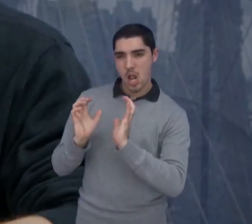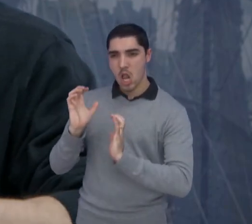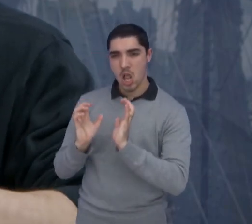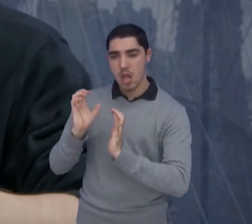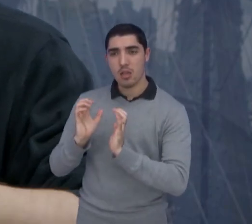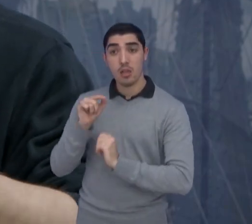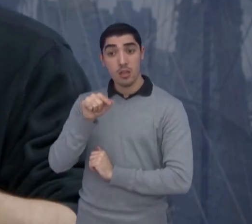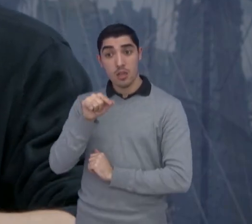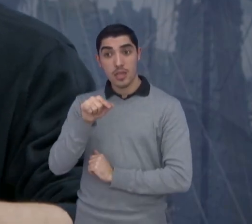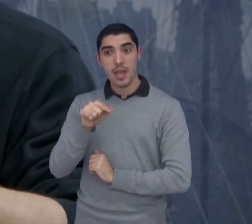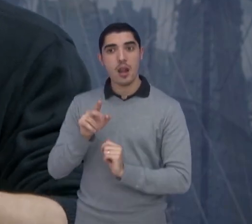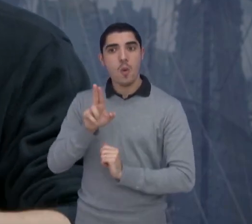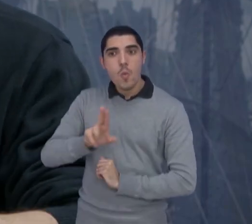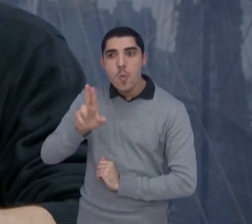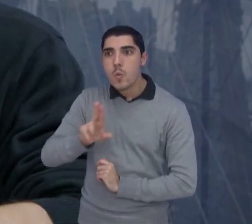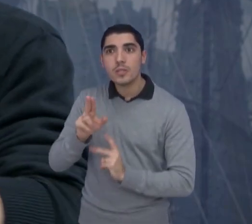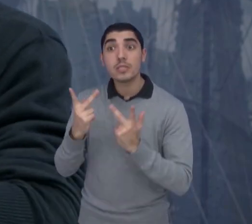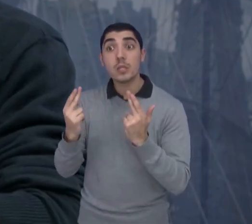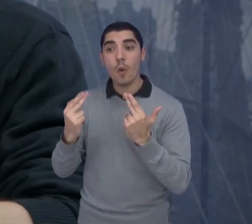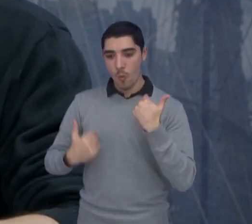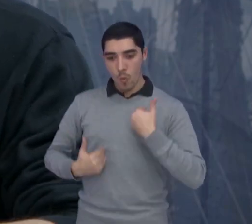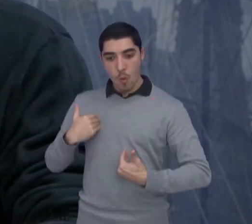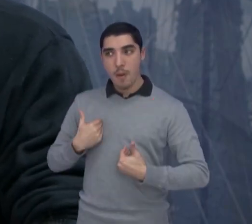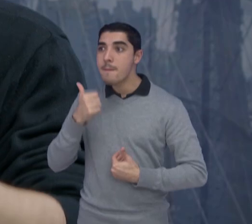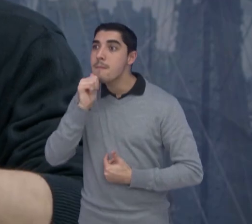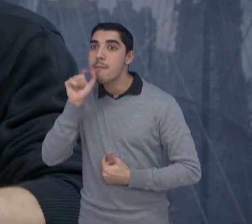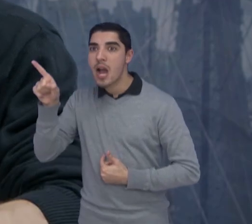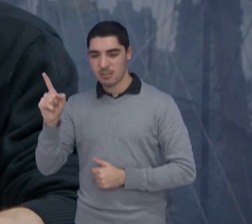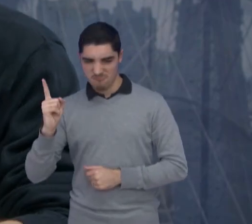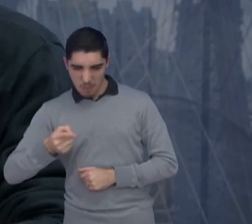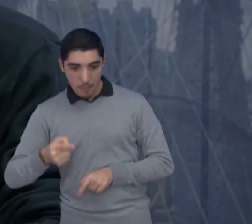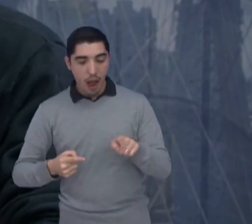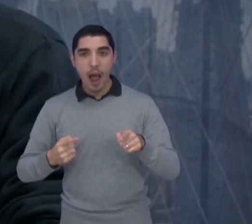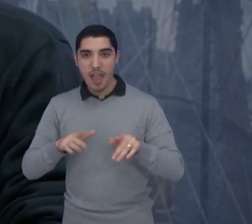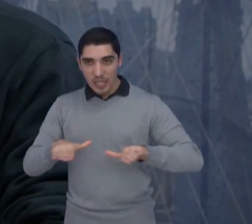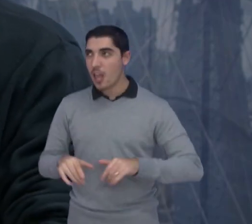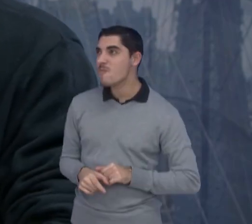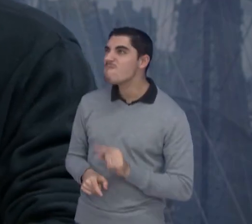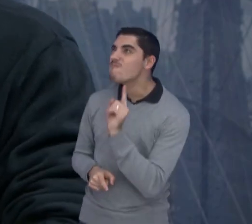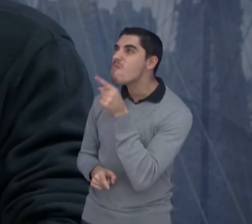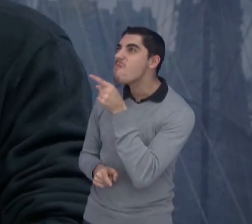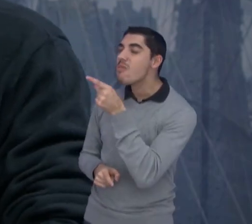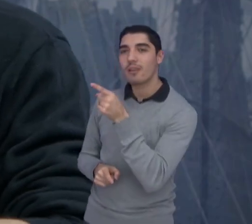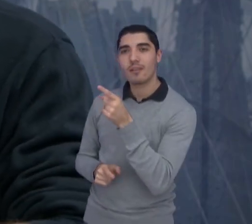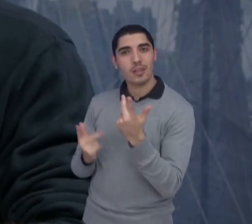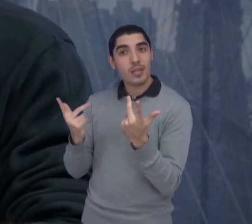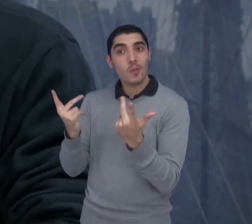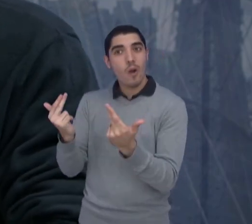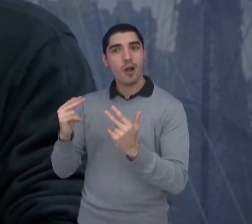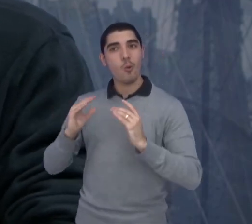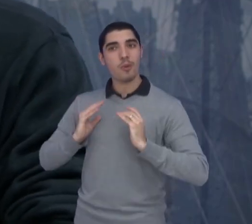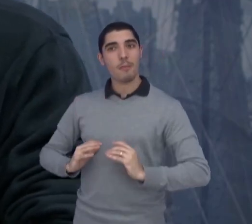todos os jeitos, os gestos e o corpinho, imitando a mãe, dando uma bronca nela de uma maneira mais infantilizada, né? Então, isso que você falou é bem isso. Os modelos